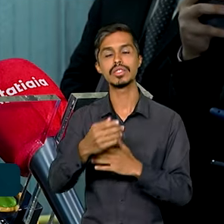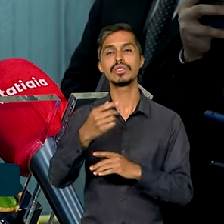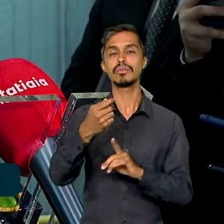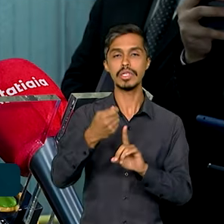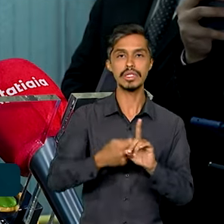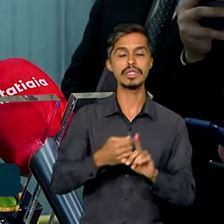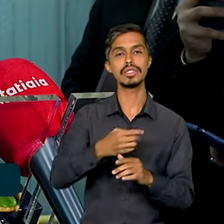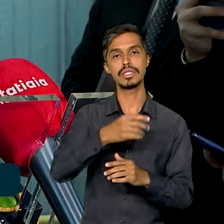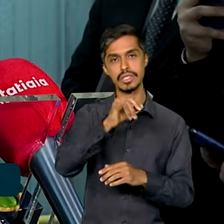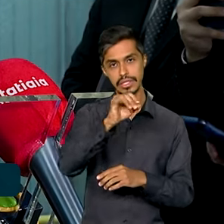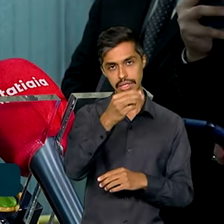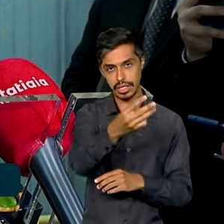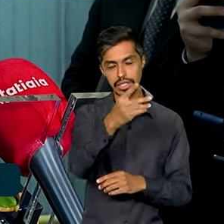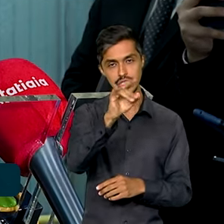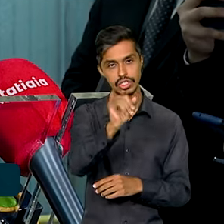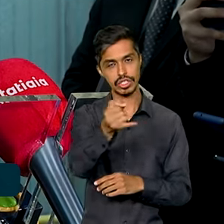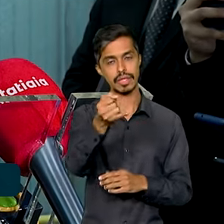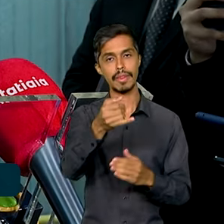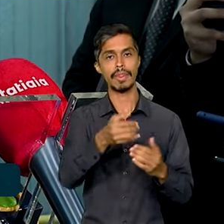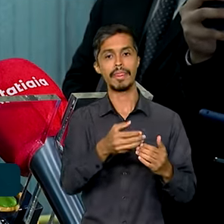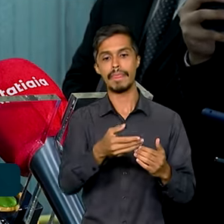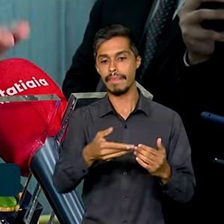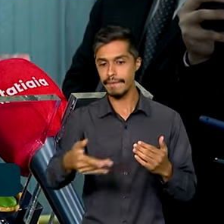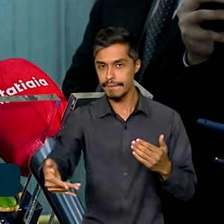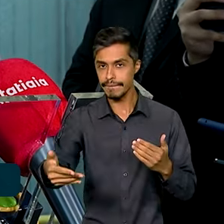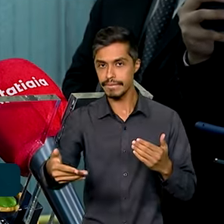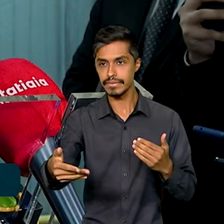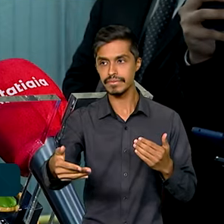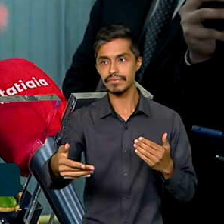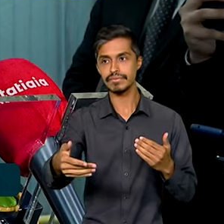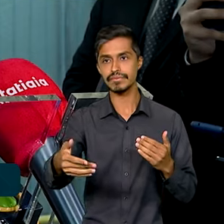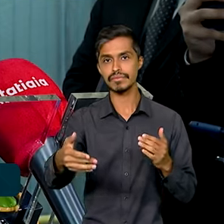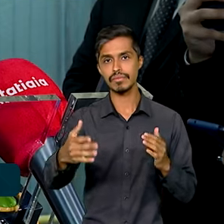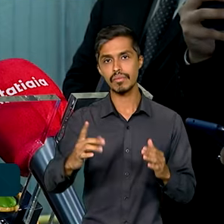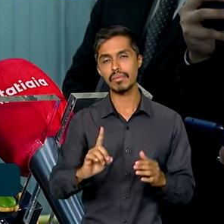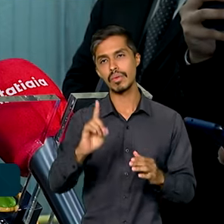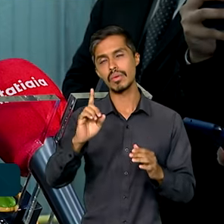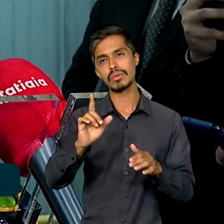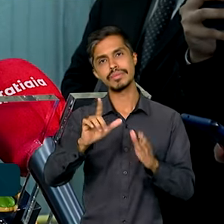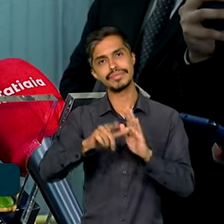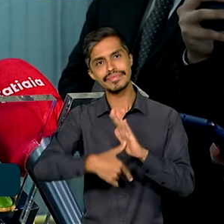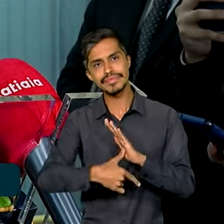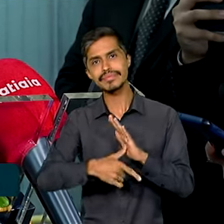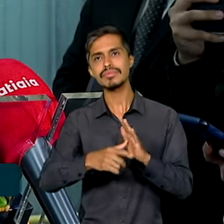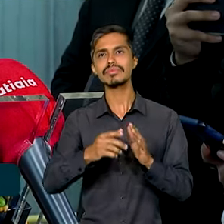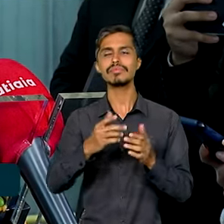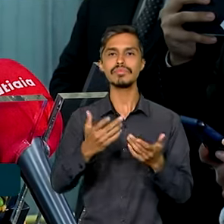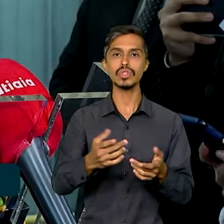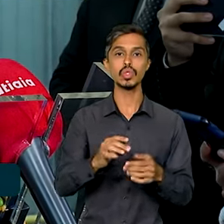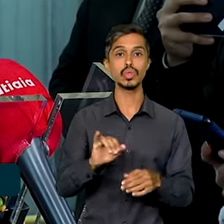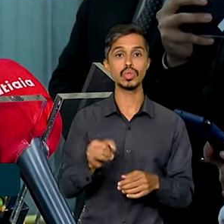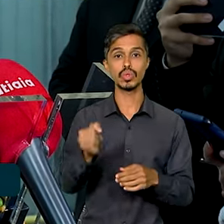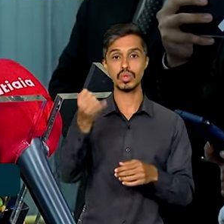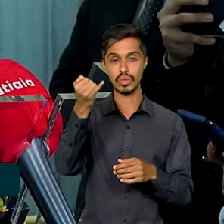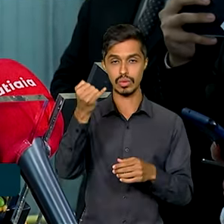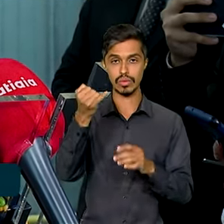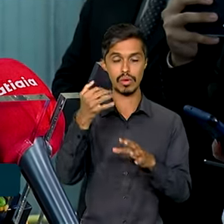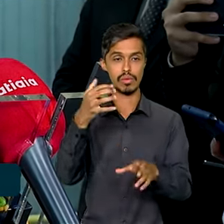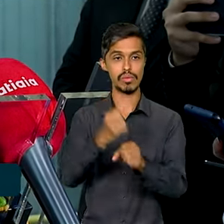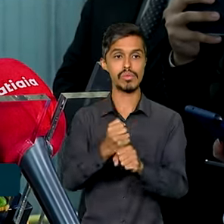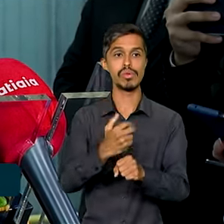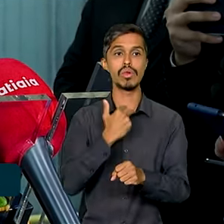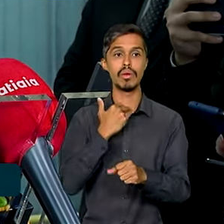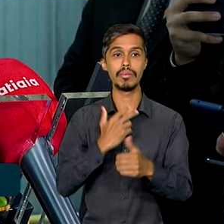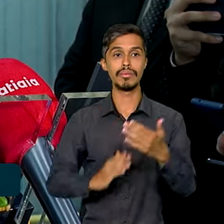janeiro, né? A partir de um eventual atraso, o juro acumulado